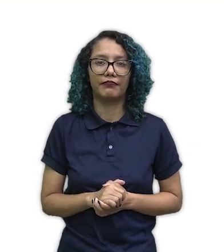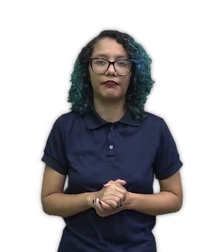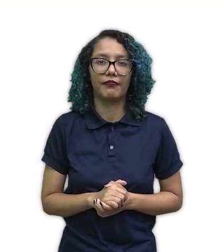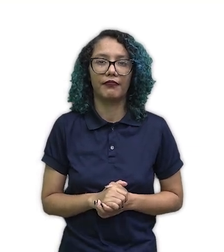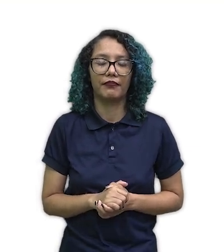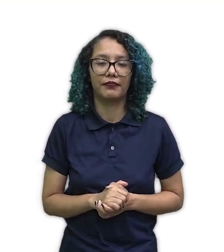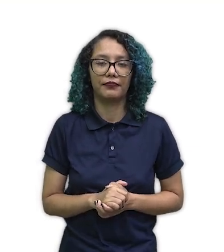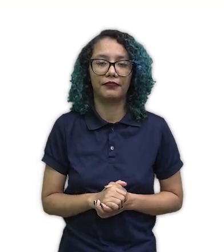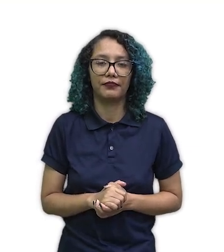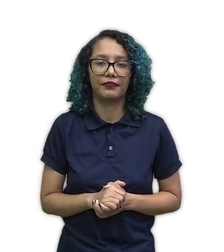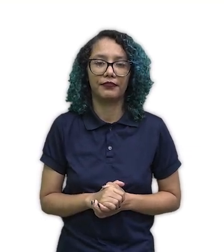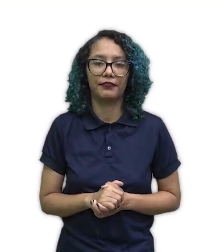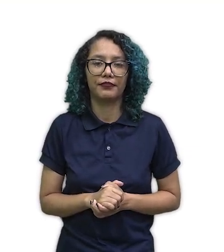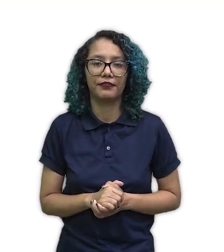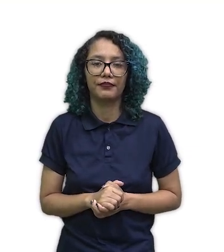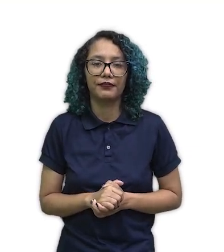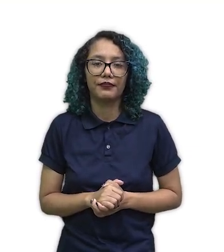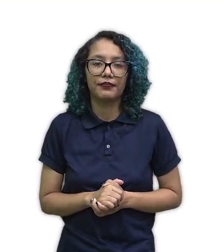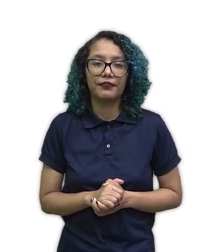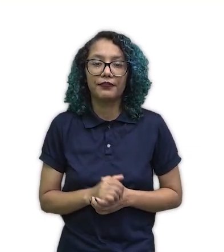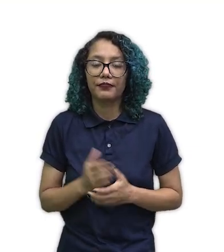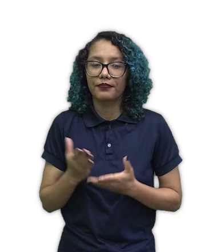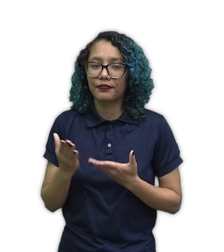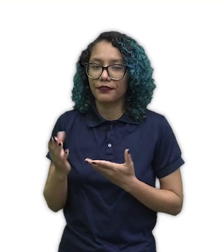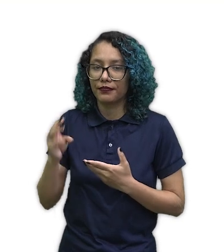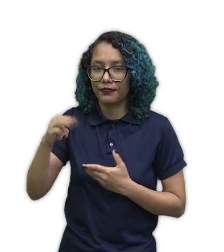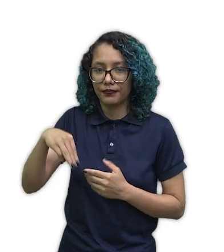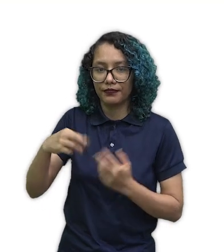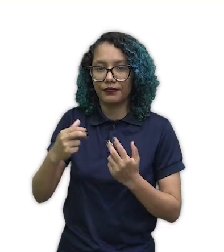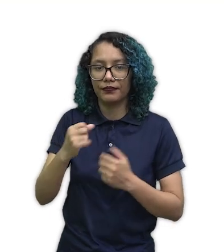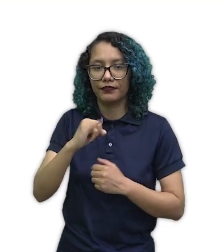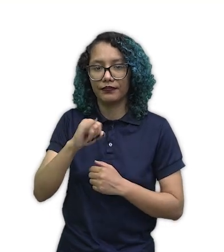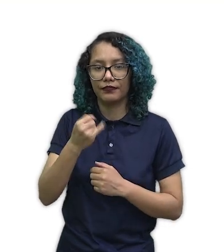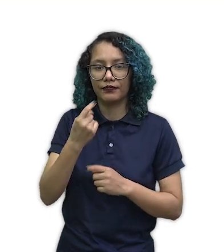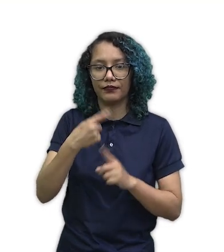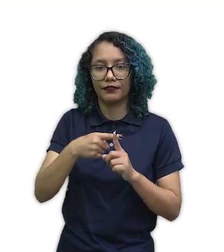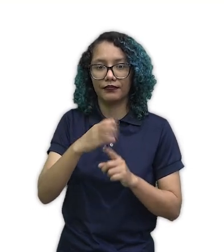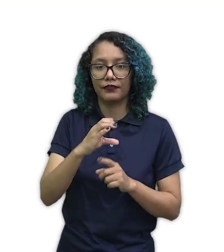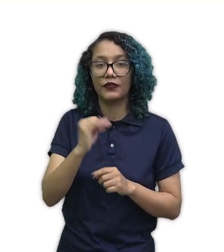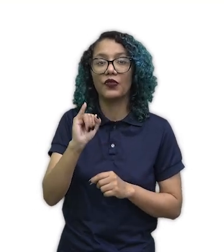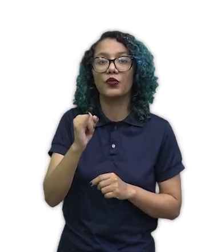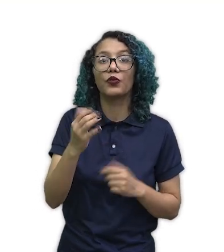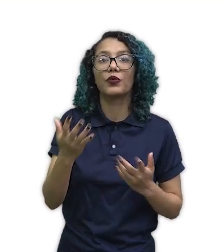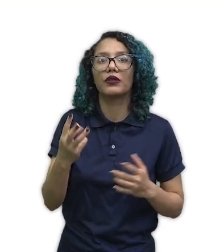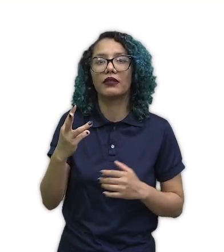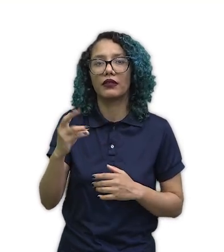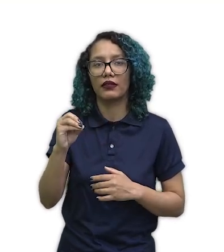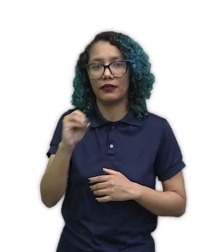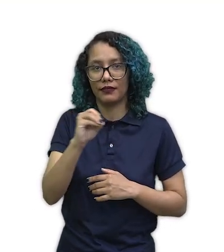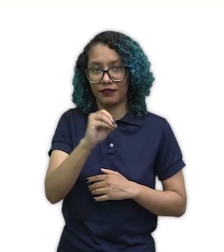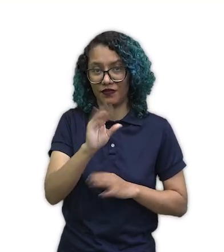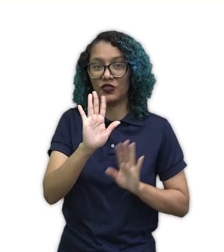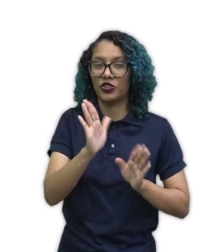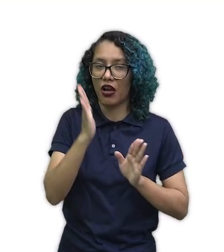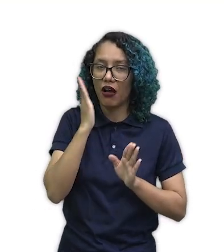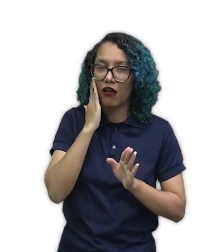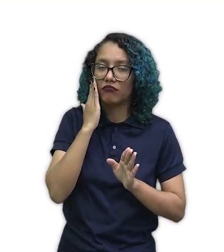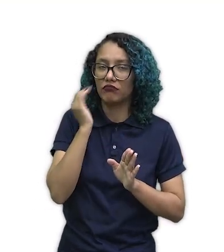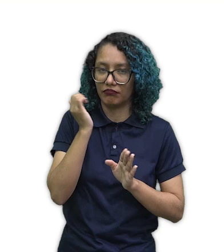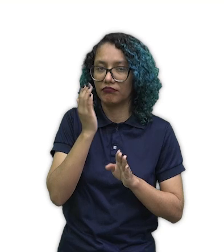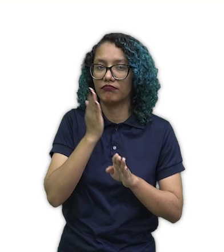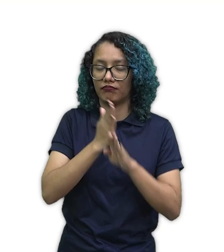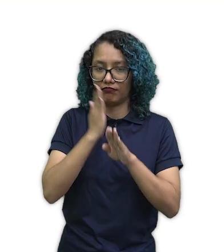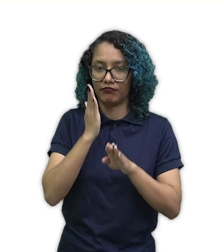é igual a juro mais o capital. O montante é igual. Quanto é o juro? 300, a gente já sabe.